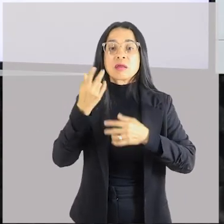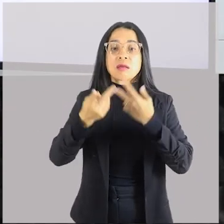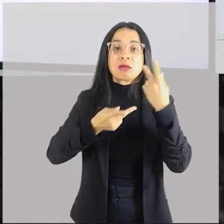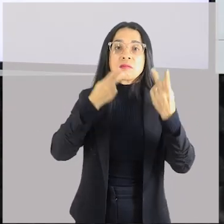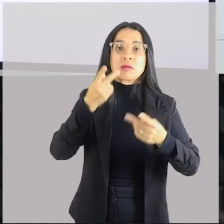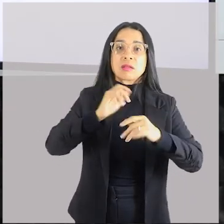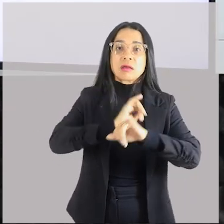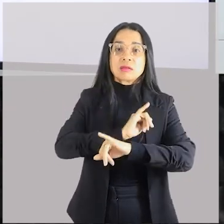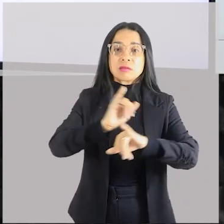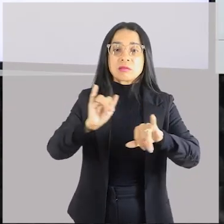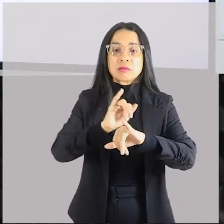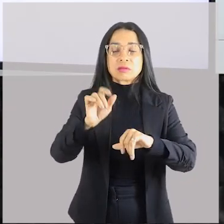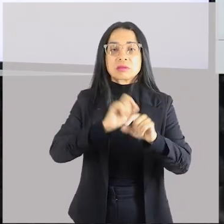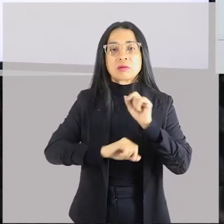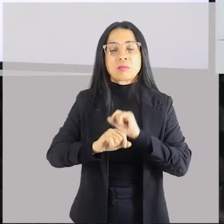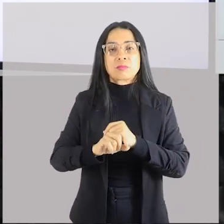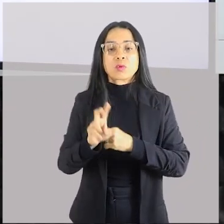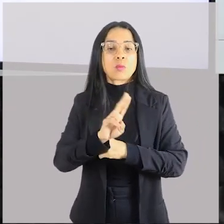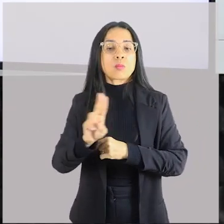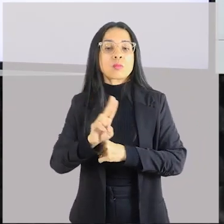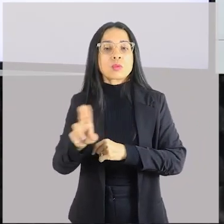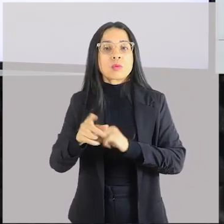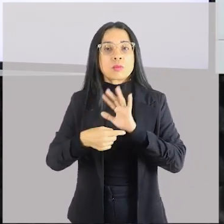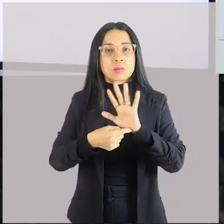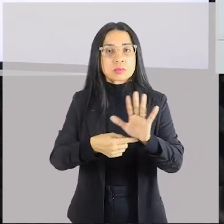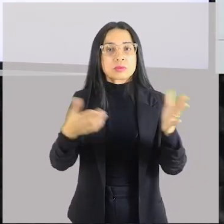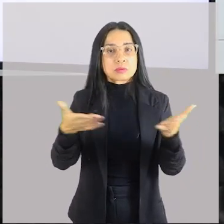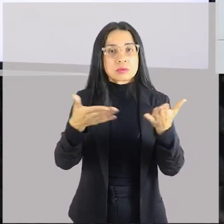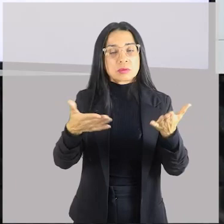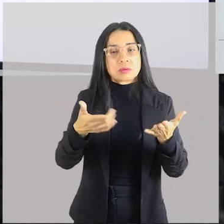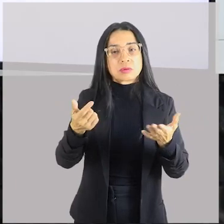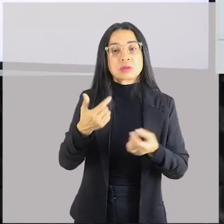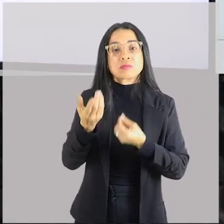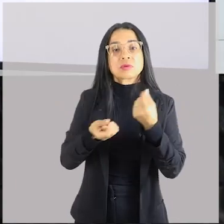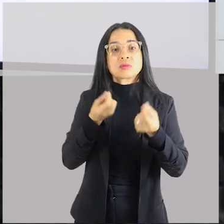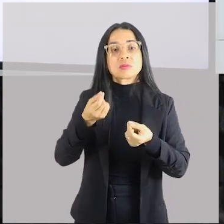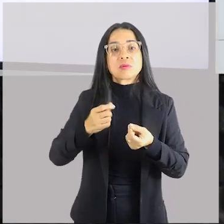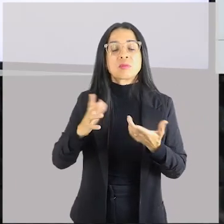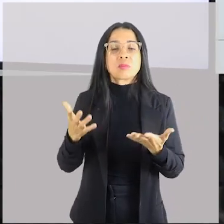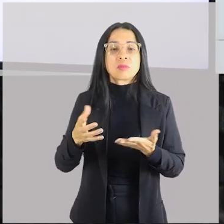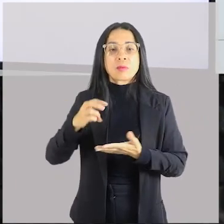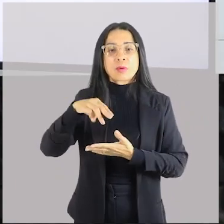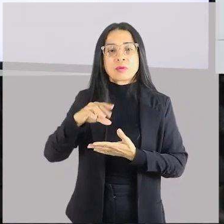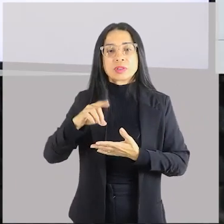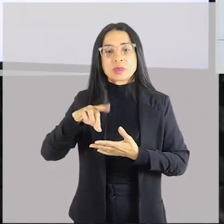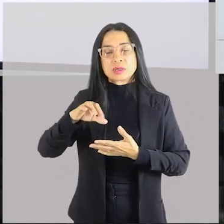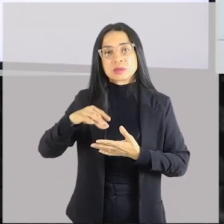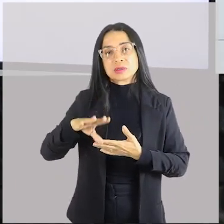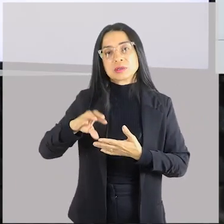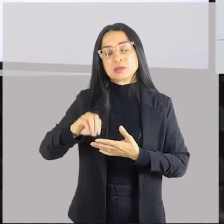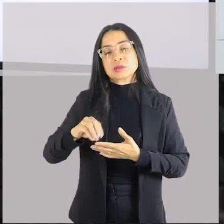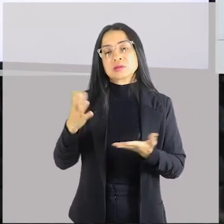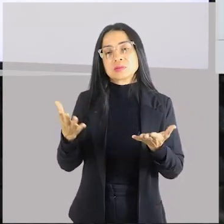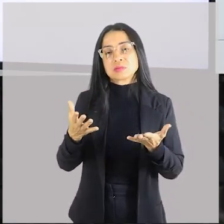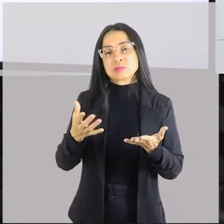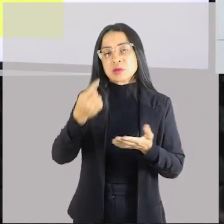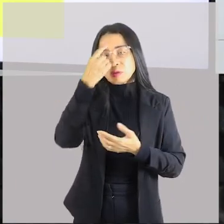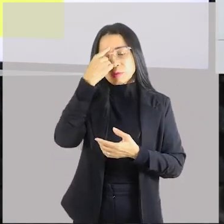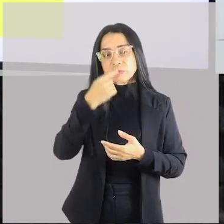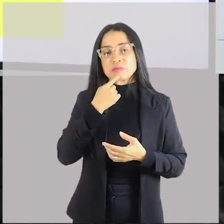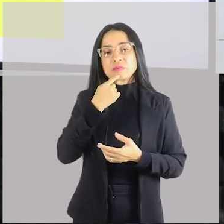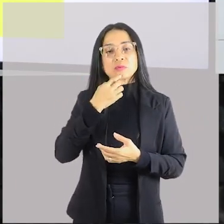Professor um nome que eu vou citar para vocês que é considerada Modernista mas não esteve presente aqui é uma figura chamada Tarcila do